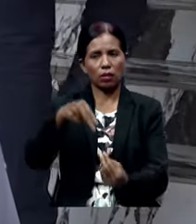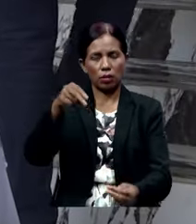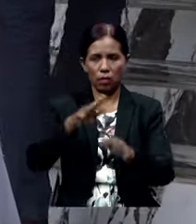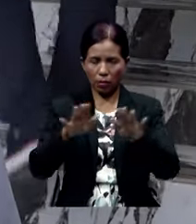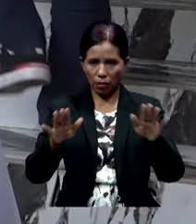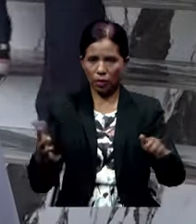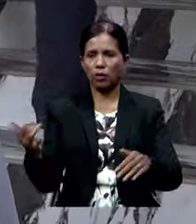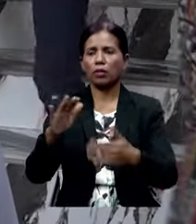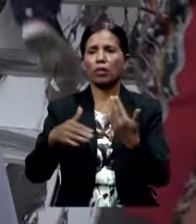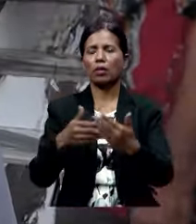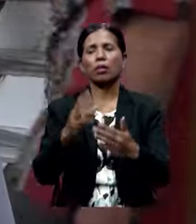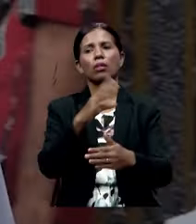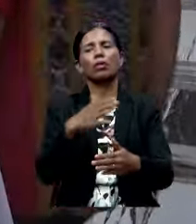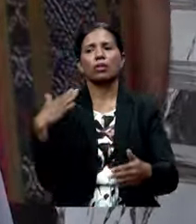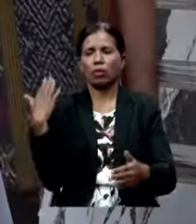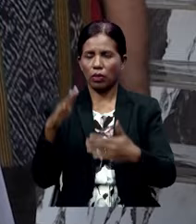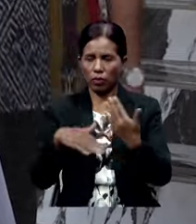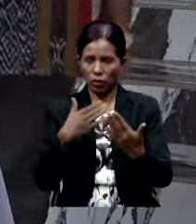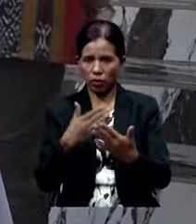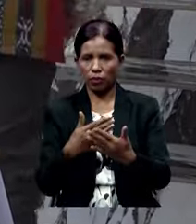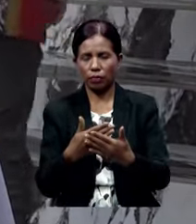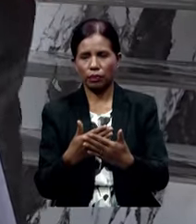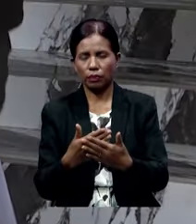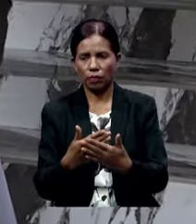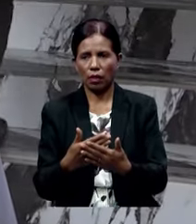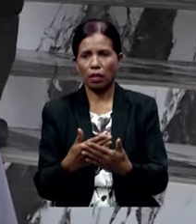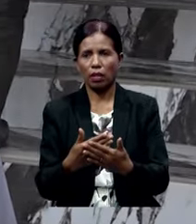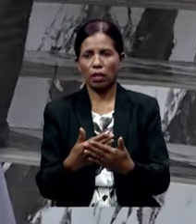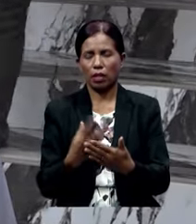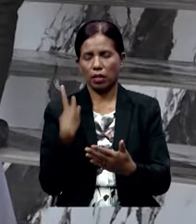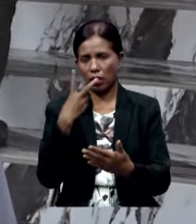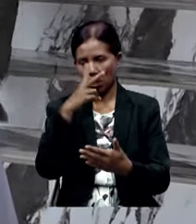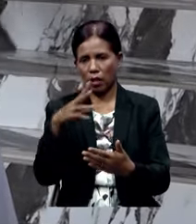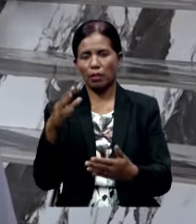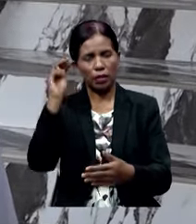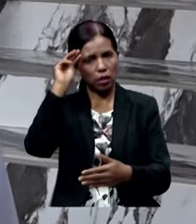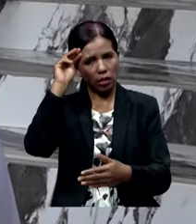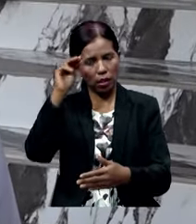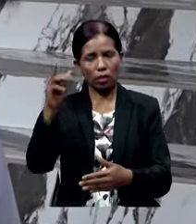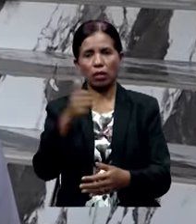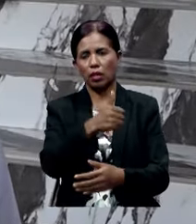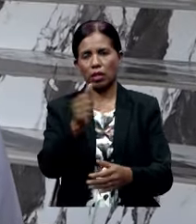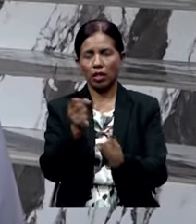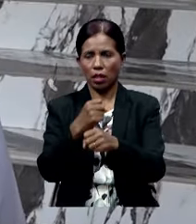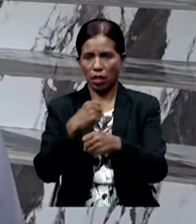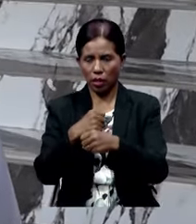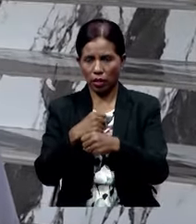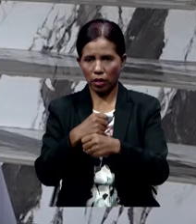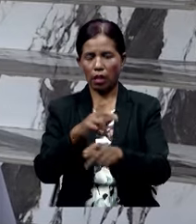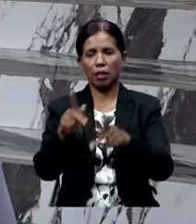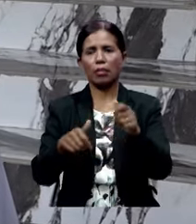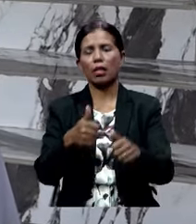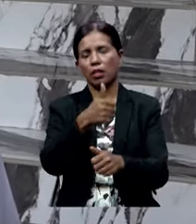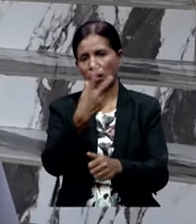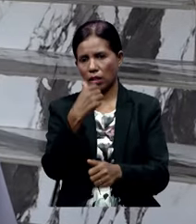E mos ba jovens sira. Idenemaka durante ne cada ministério ida ida kalohela a gente ida ida mai